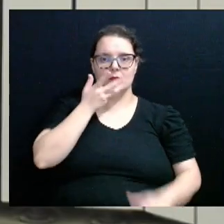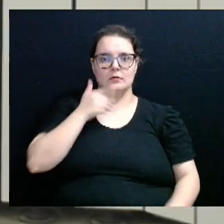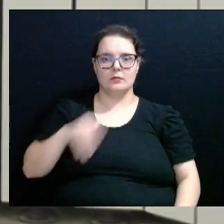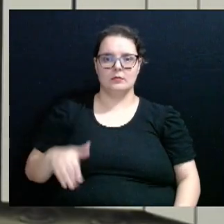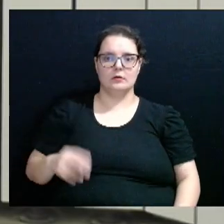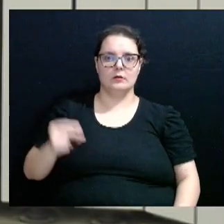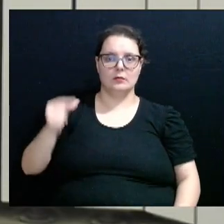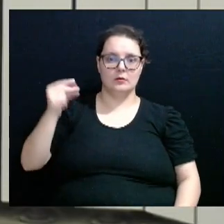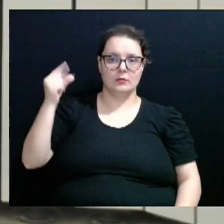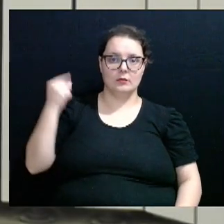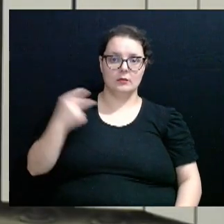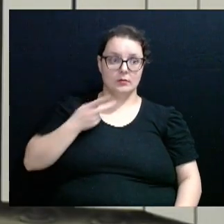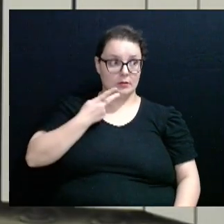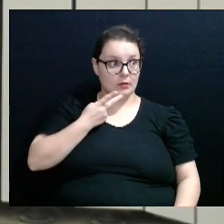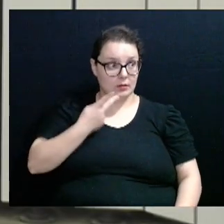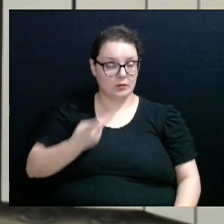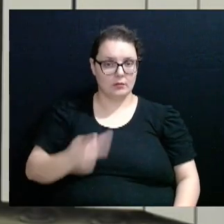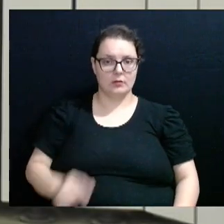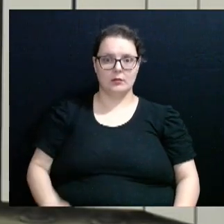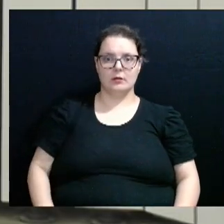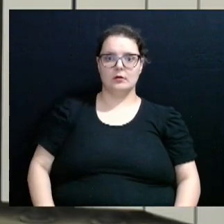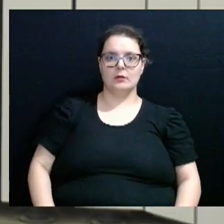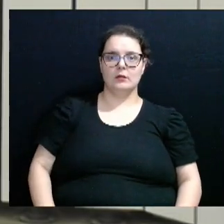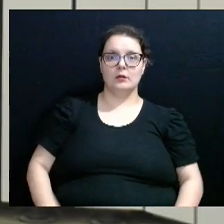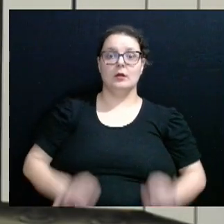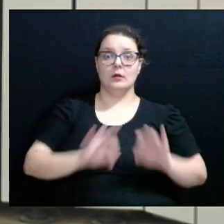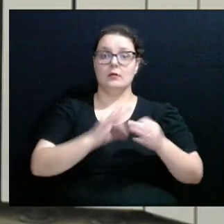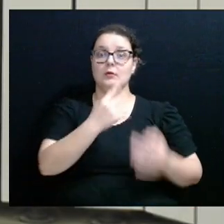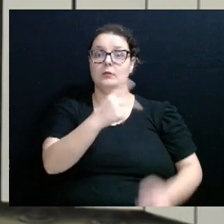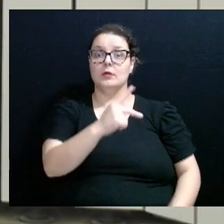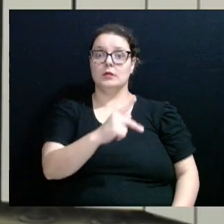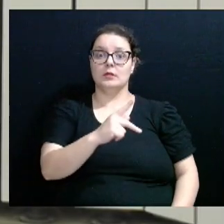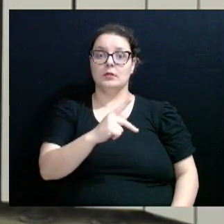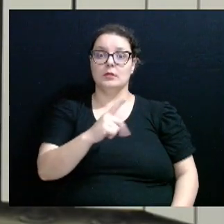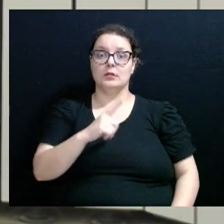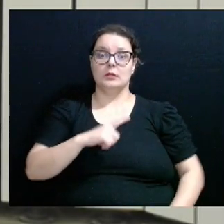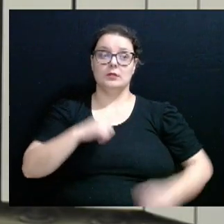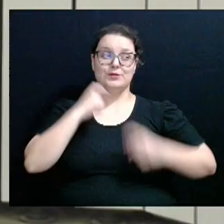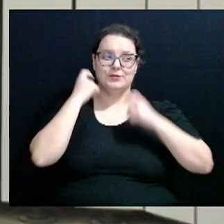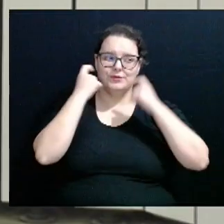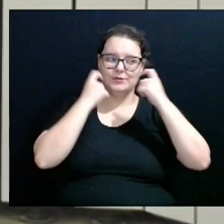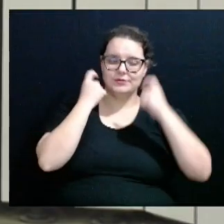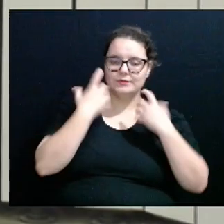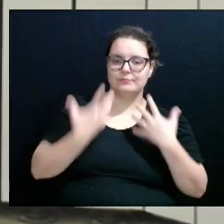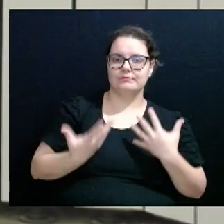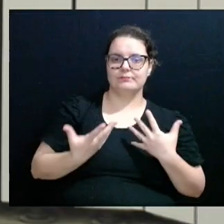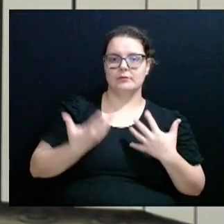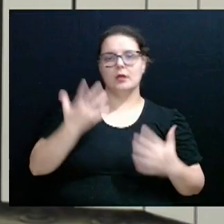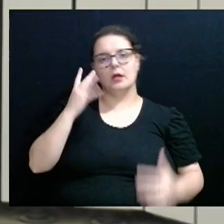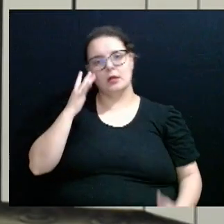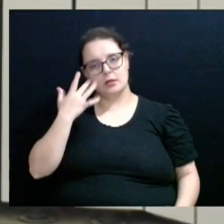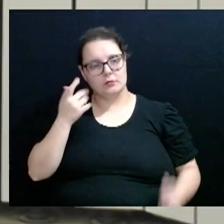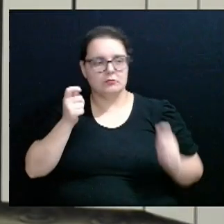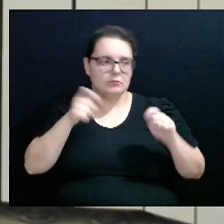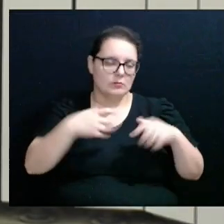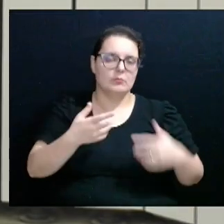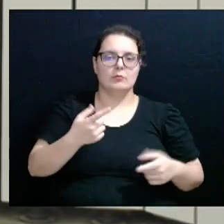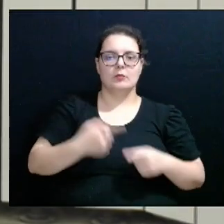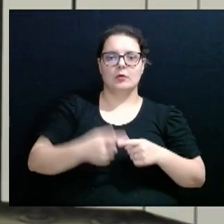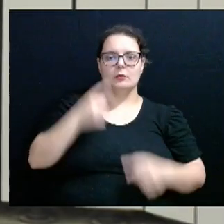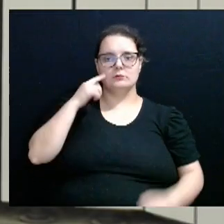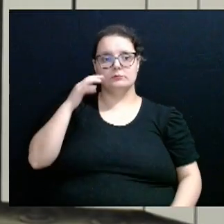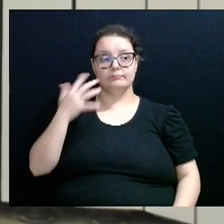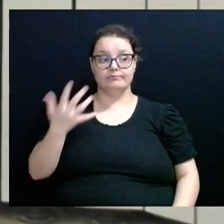comentou, a família dela tinha um certo receio. Acho que possivelmente porque pensava assim, olha, não é,